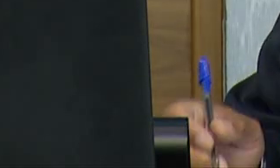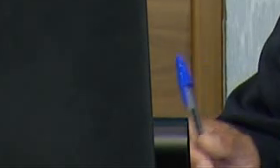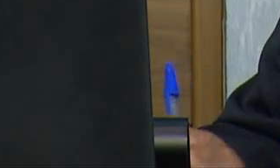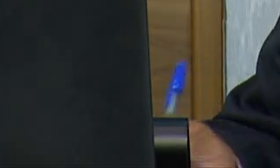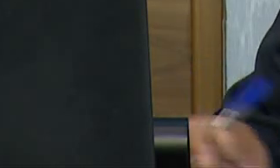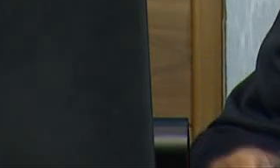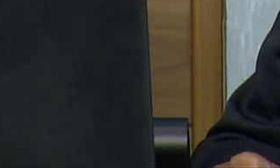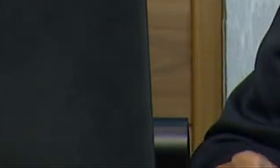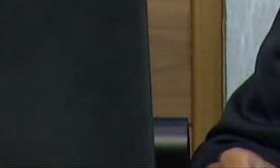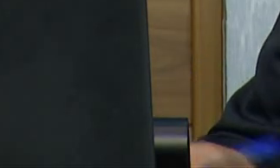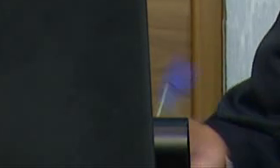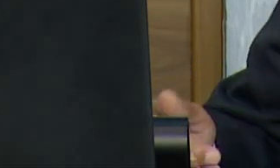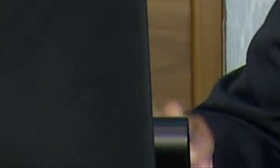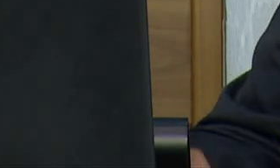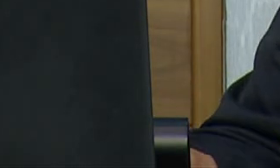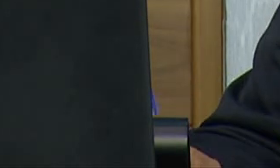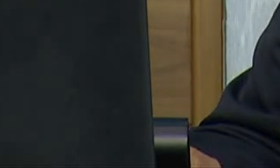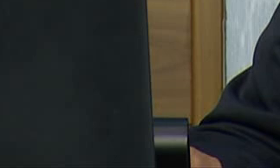aprovado.